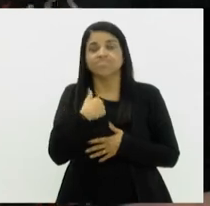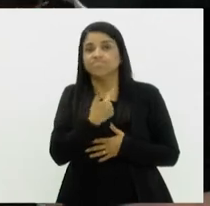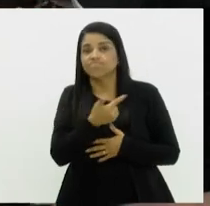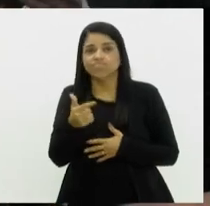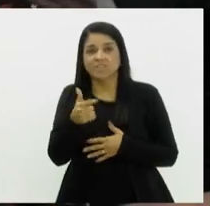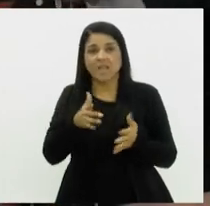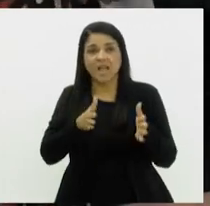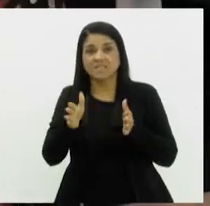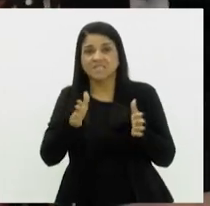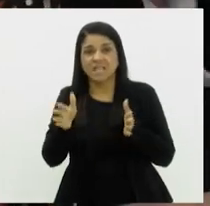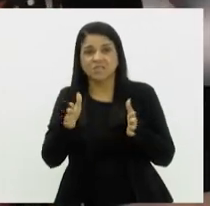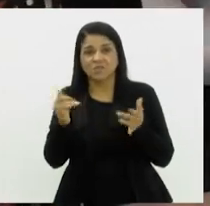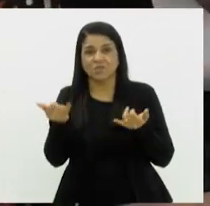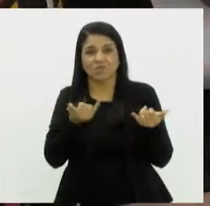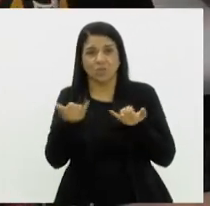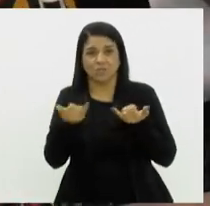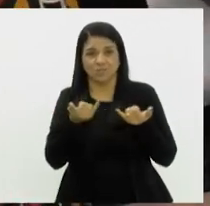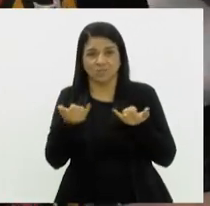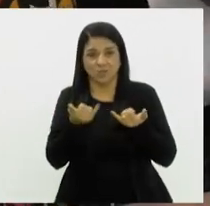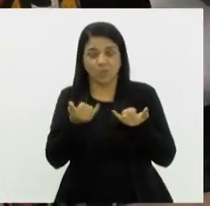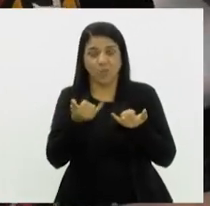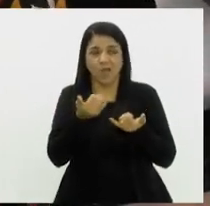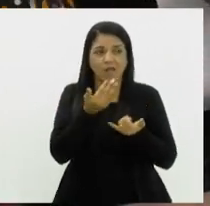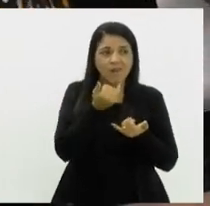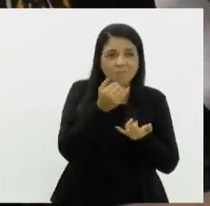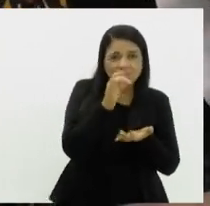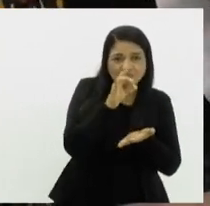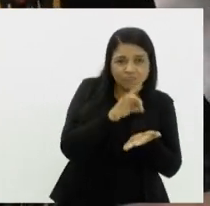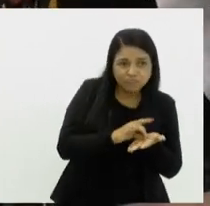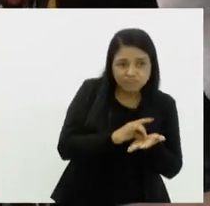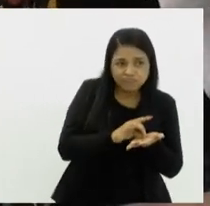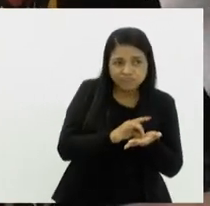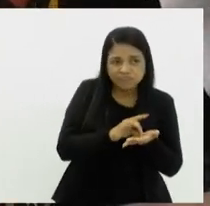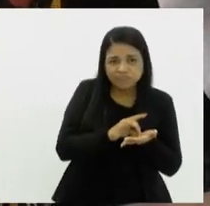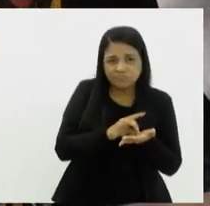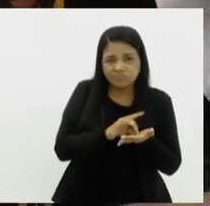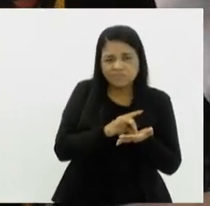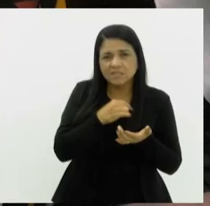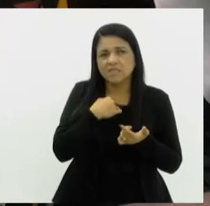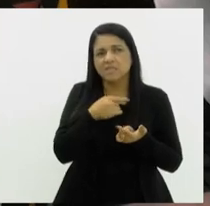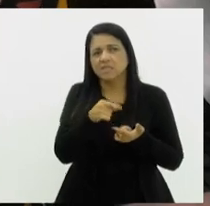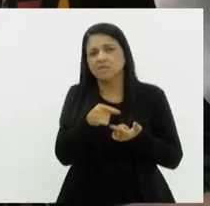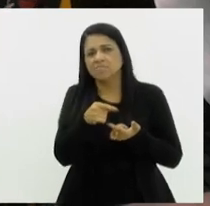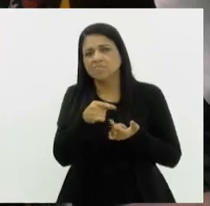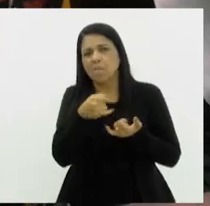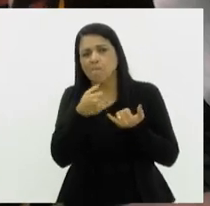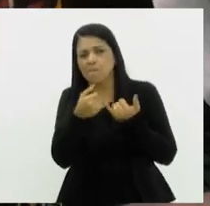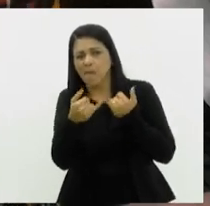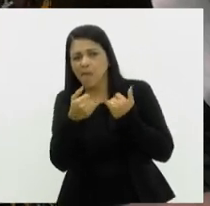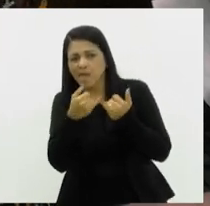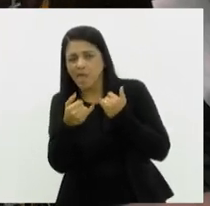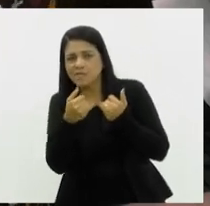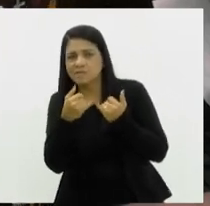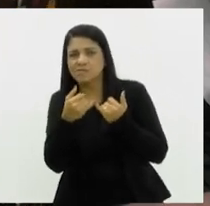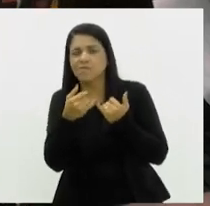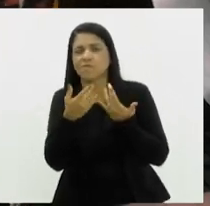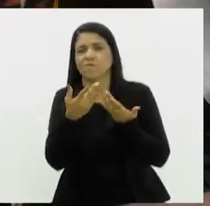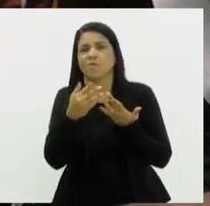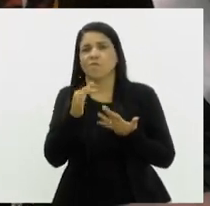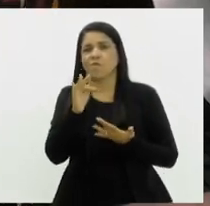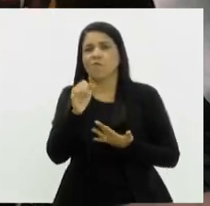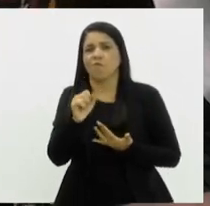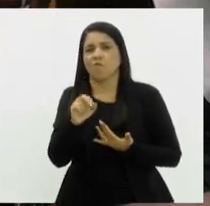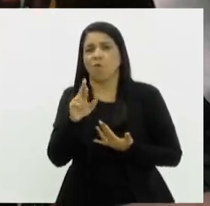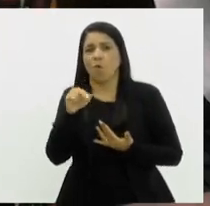acesso à informação sobre o que é alimento de verdade e o que está mais próximo de uma formulação industrial do